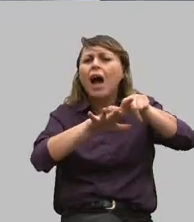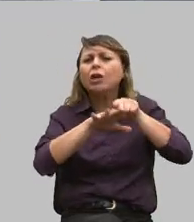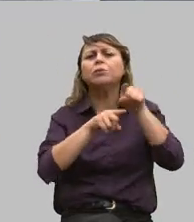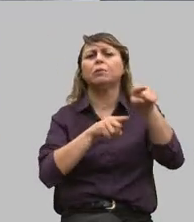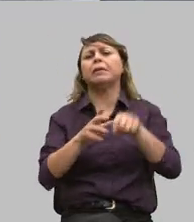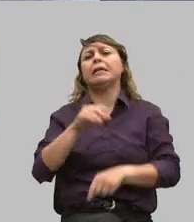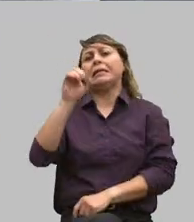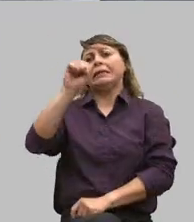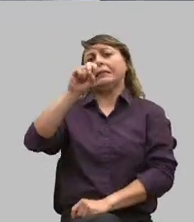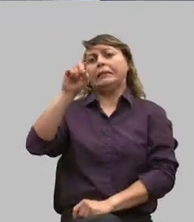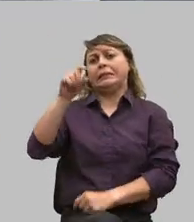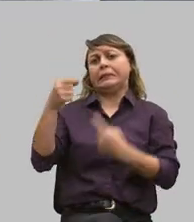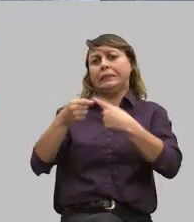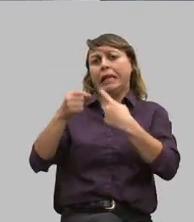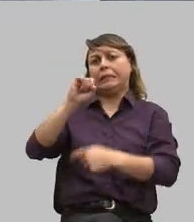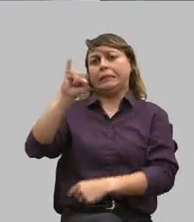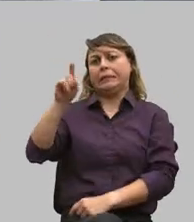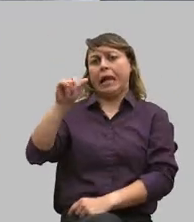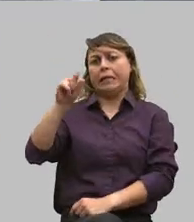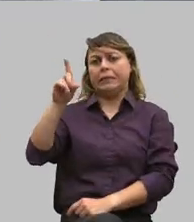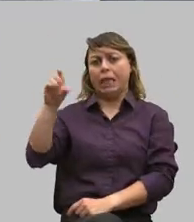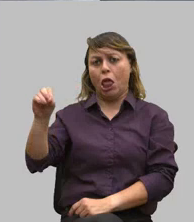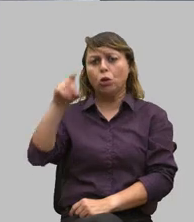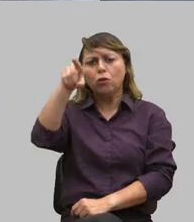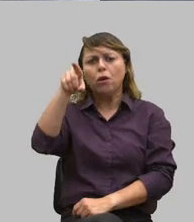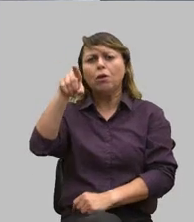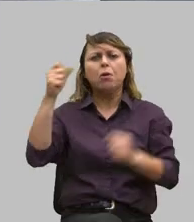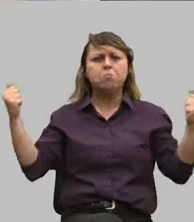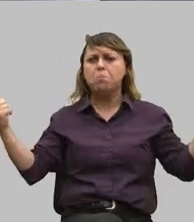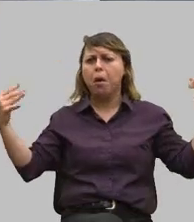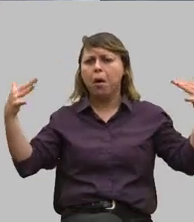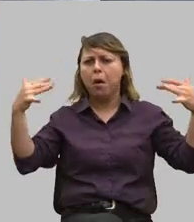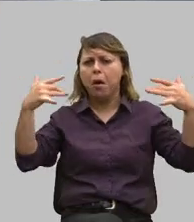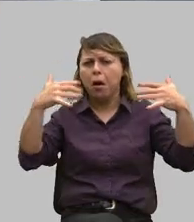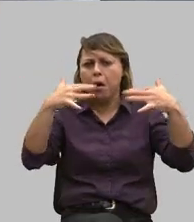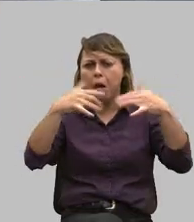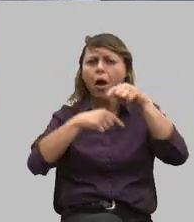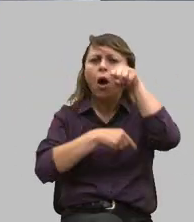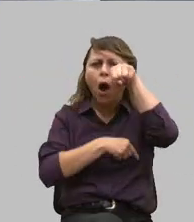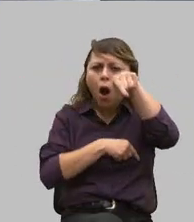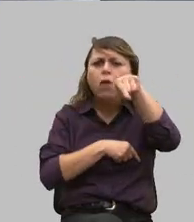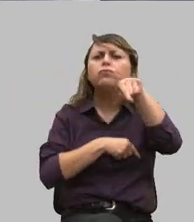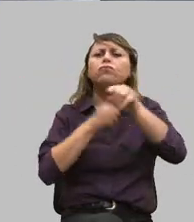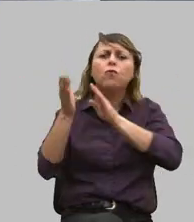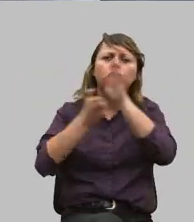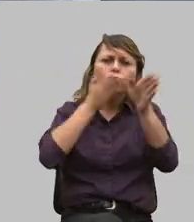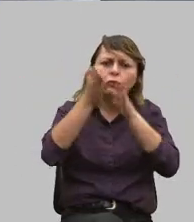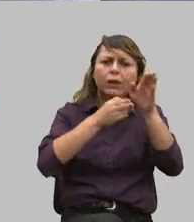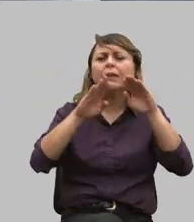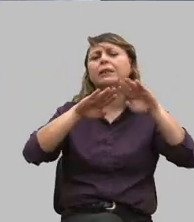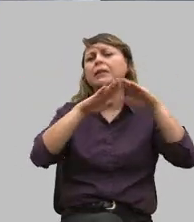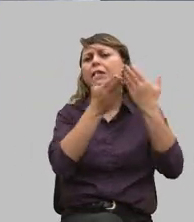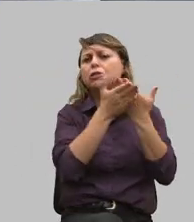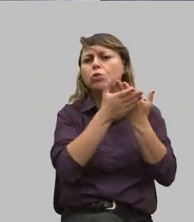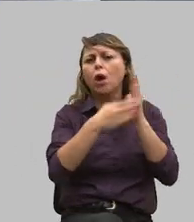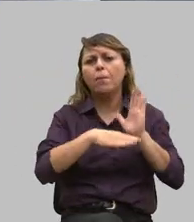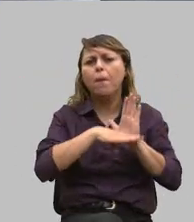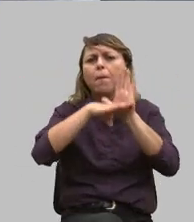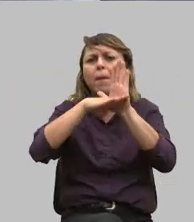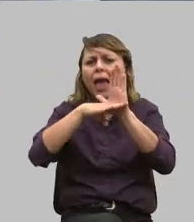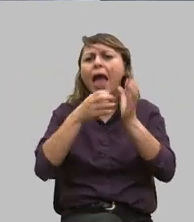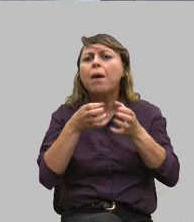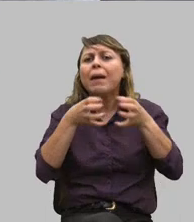szir por exemplo agora esses dias nós estamos fazendo mutirões nas escolas fazendo oftalmologia então isso aí vem reforçar